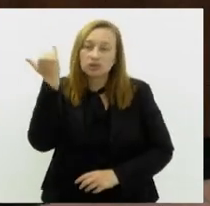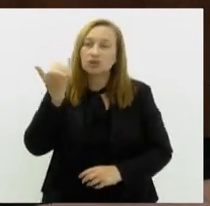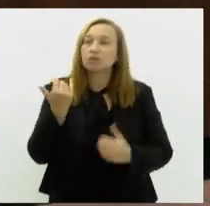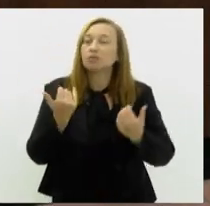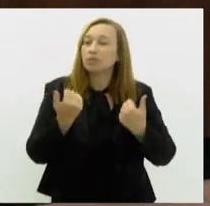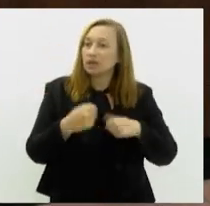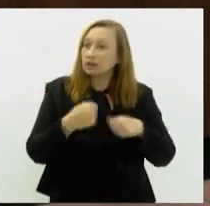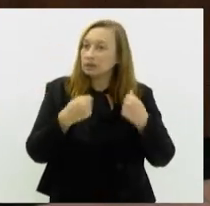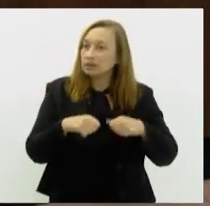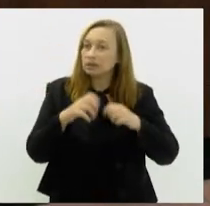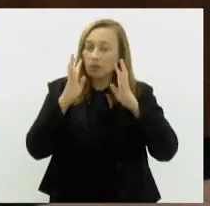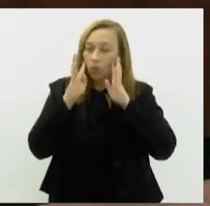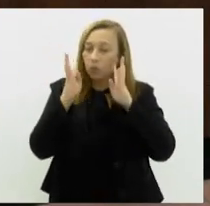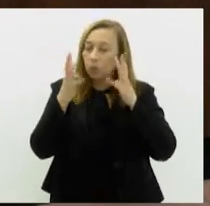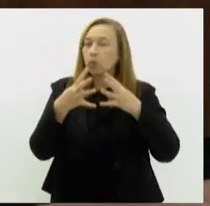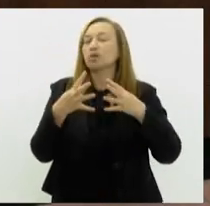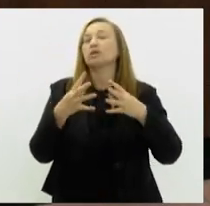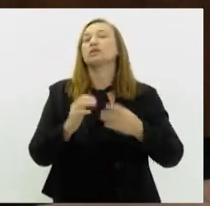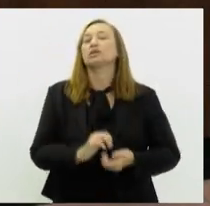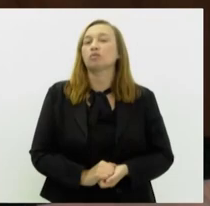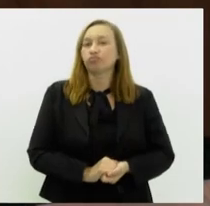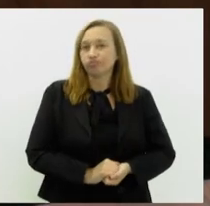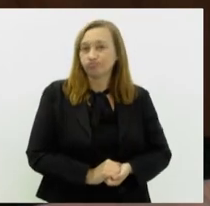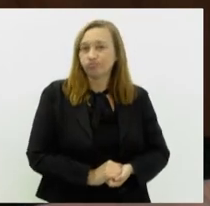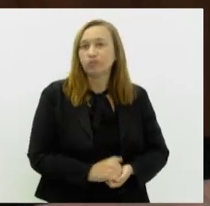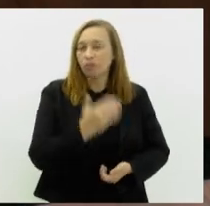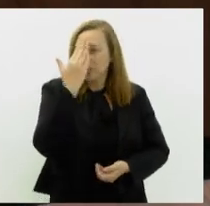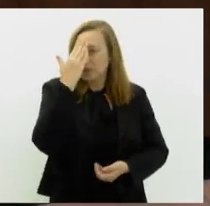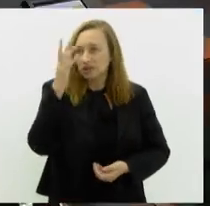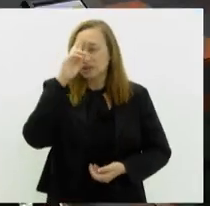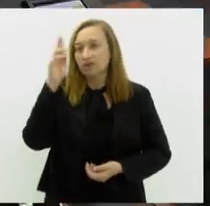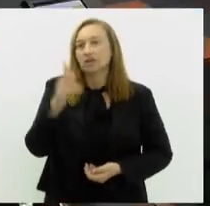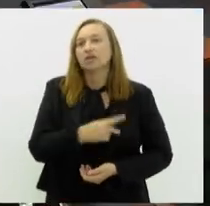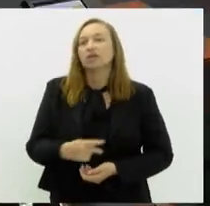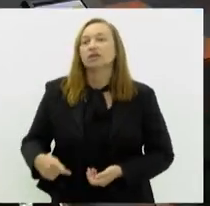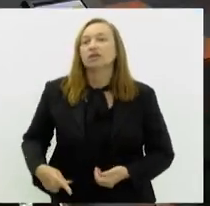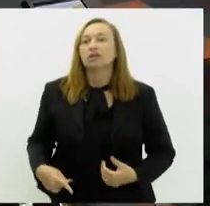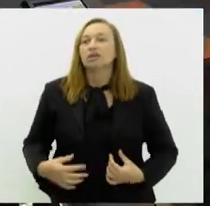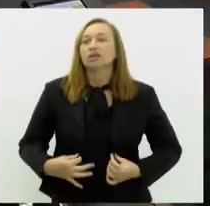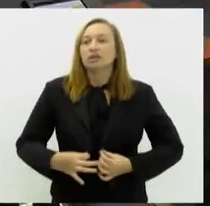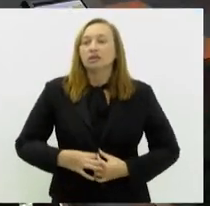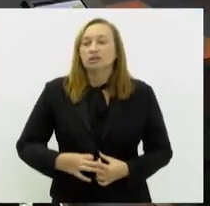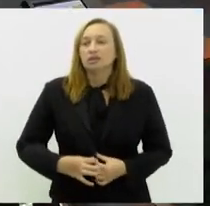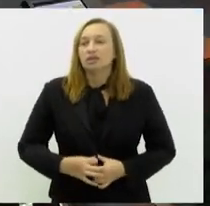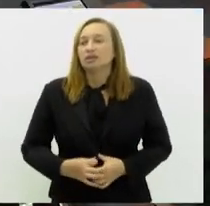que, se chamar também atenção. Muito obrigado, senhor presidente. Presidente.